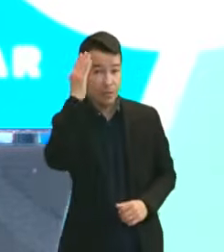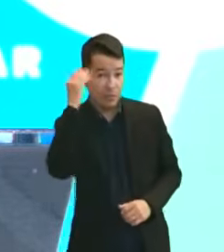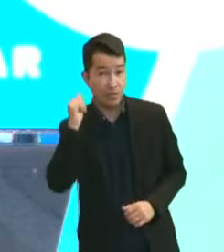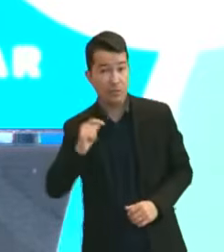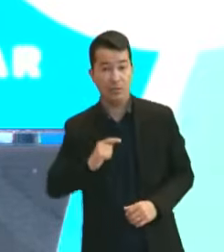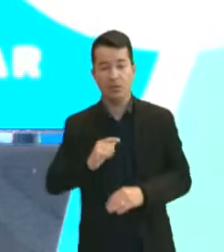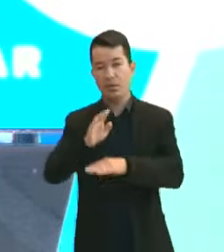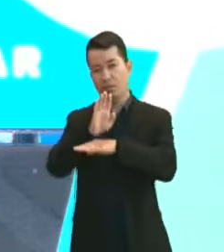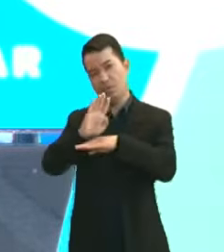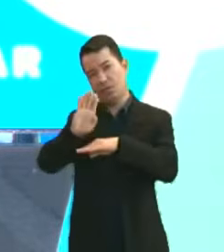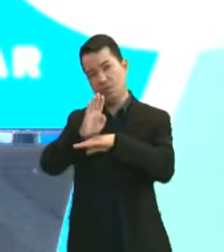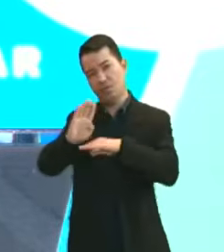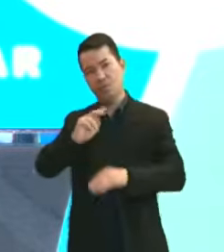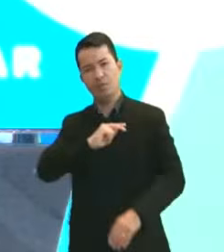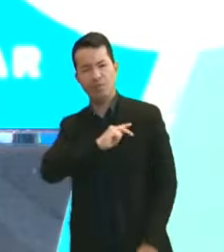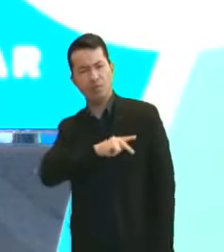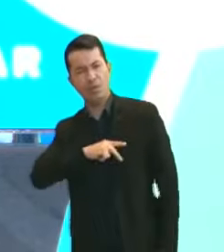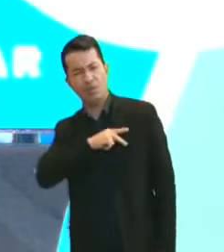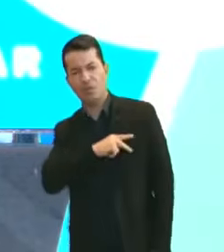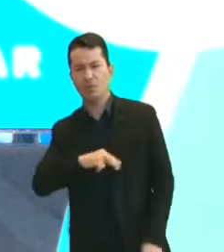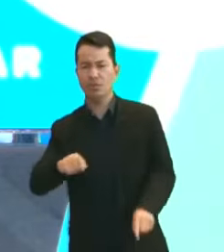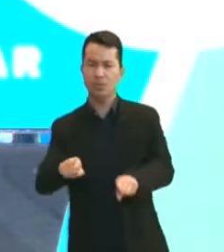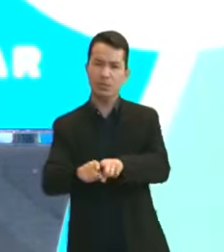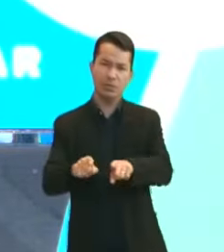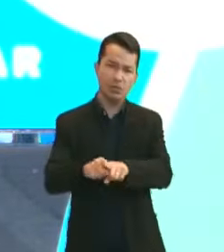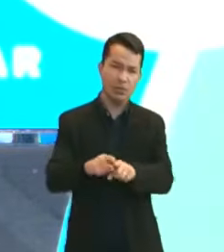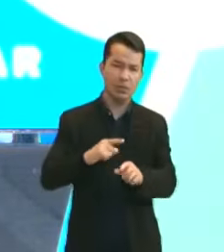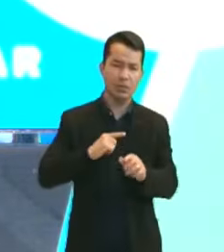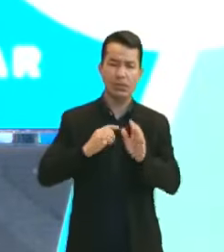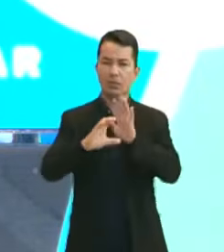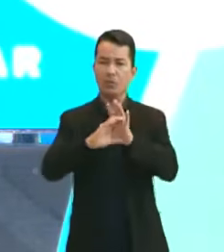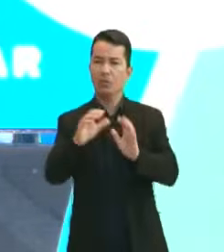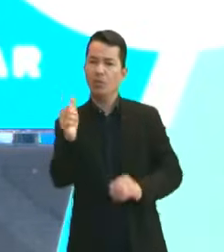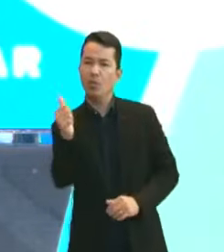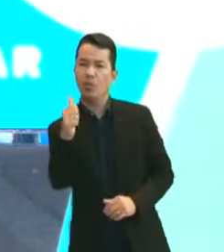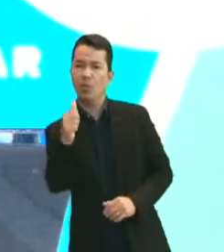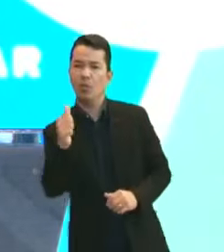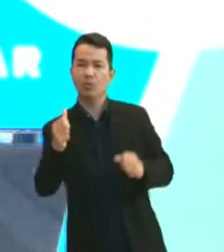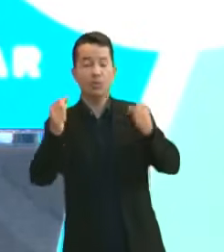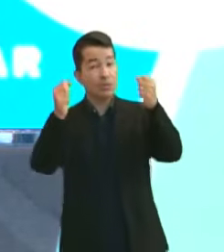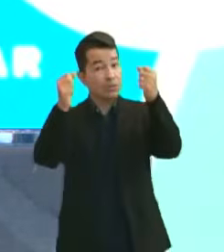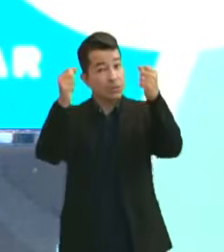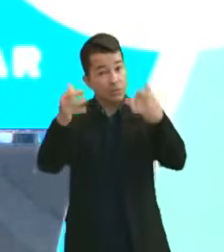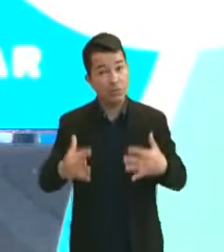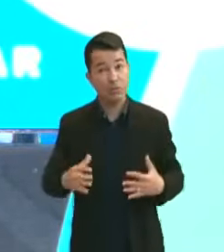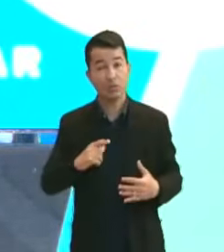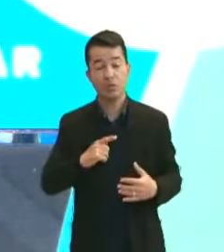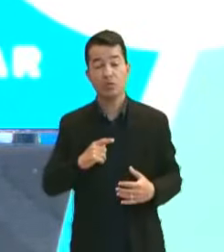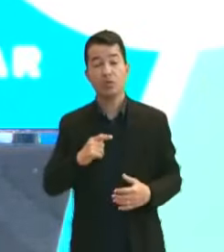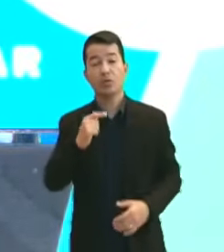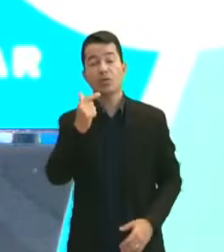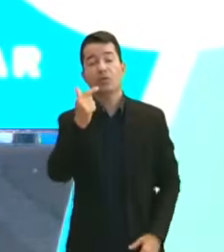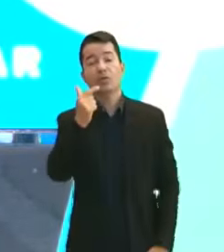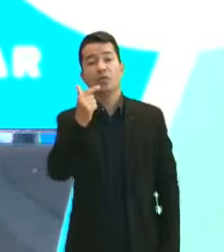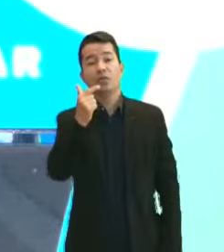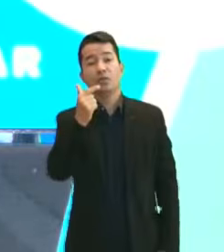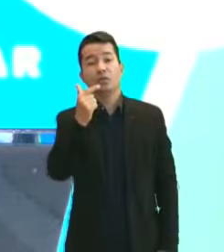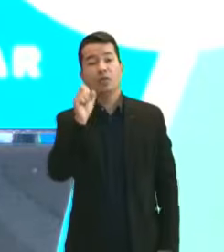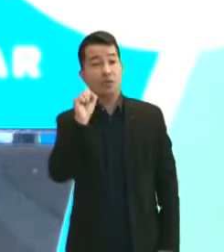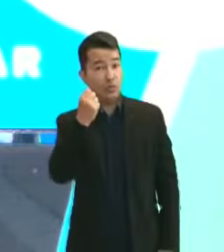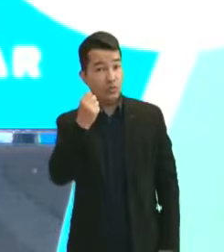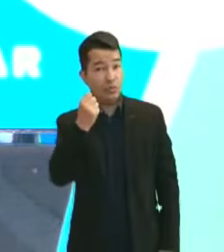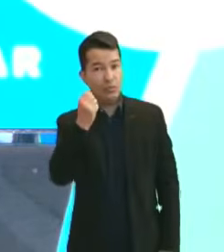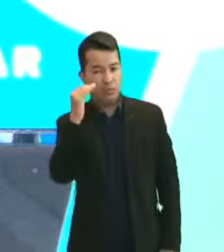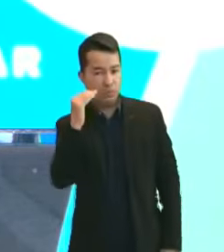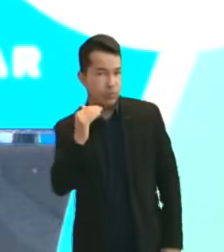e Paulo viveram isso. Logo no final do capítulo 11, você vai ver eles dois servindo juntos. Olha o versículo 28 a 30, quando a